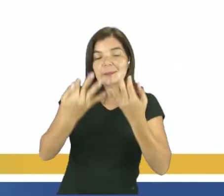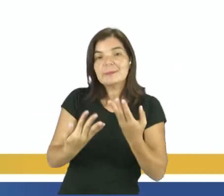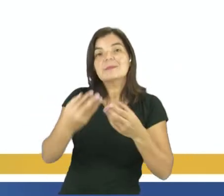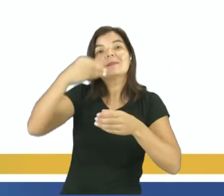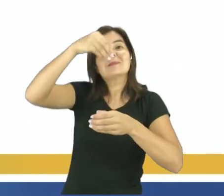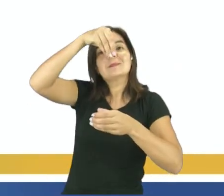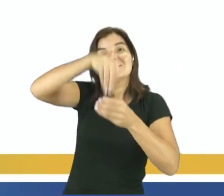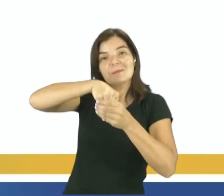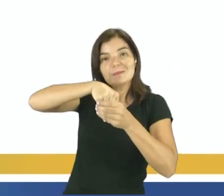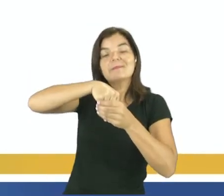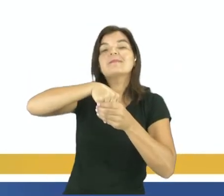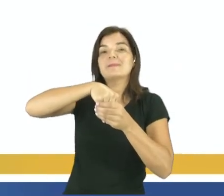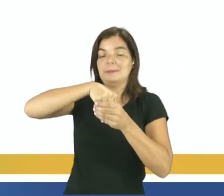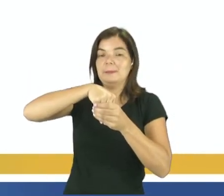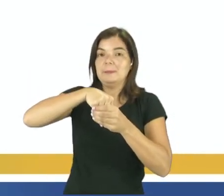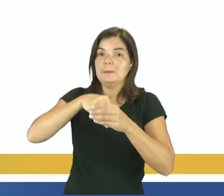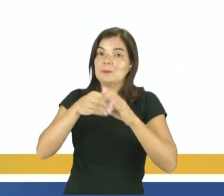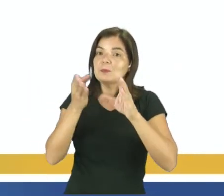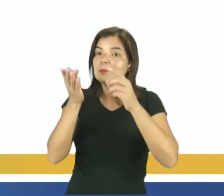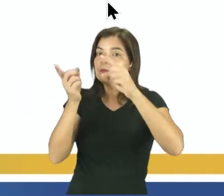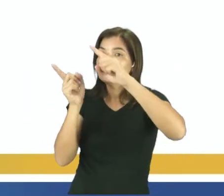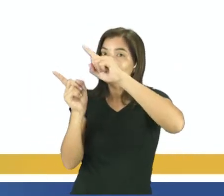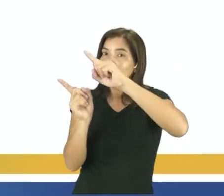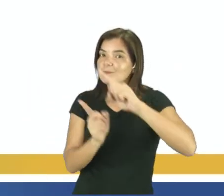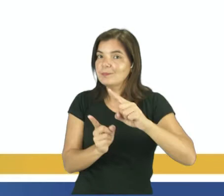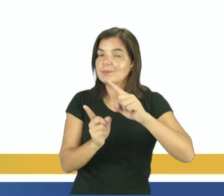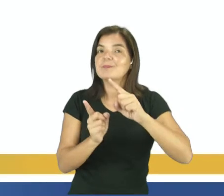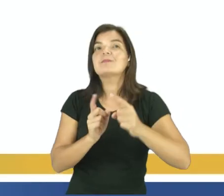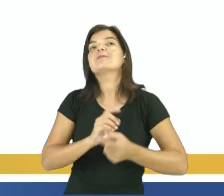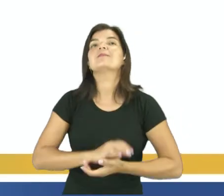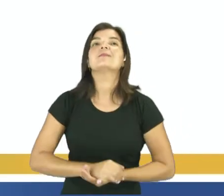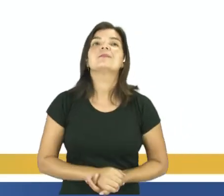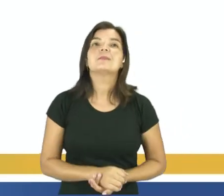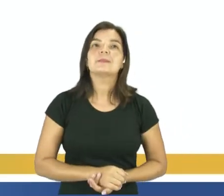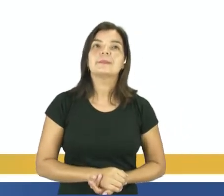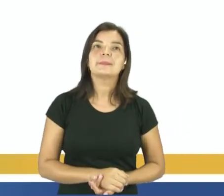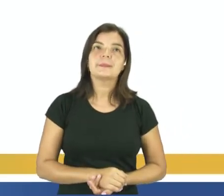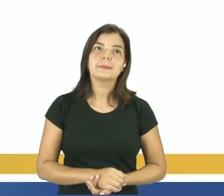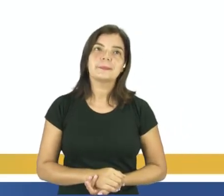e F, são ângulos alternos internos.